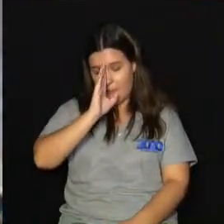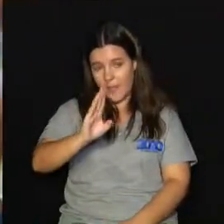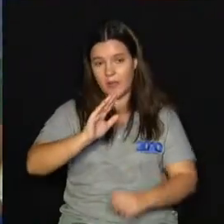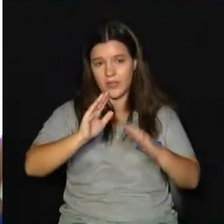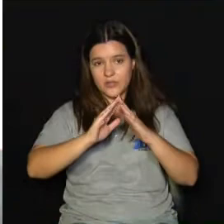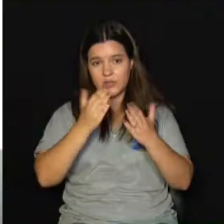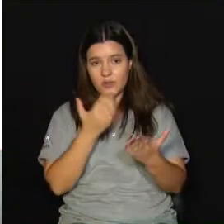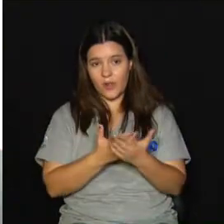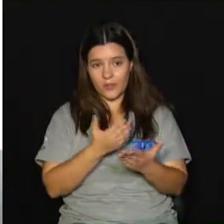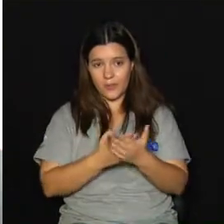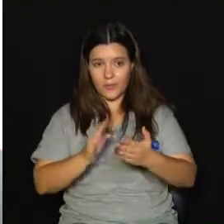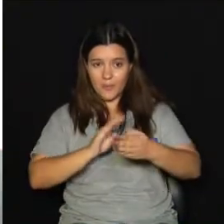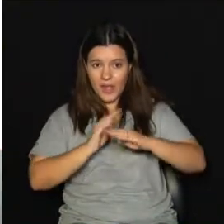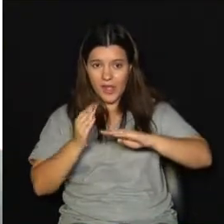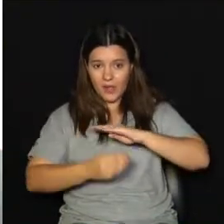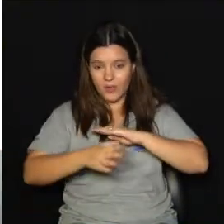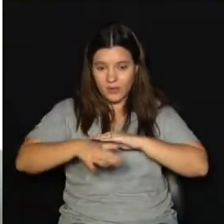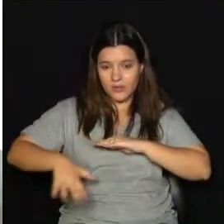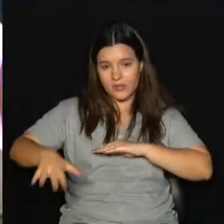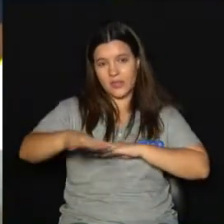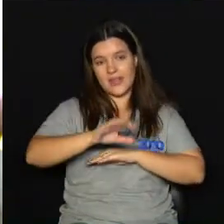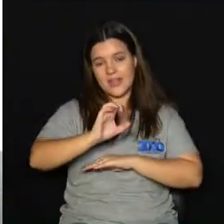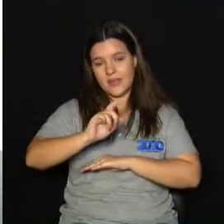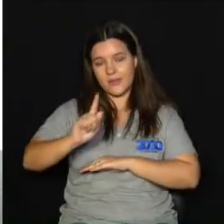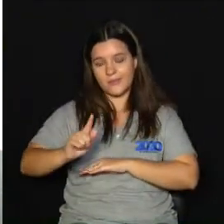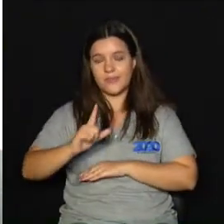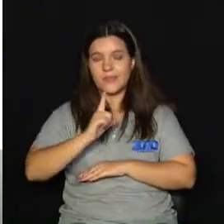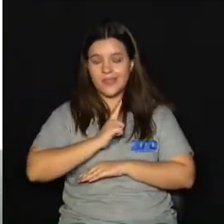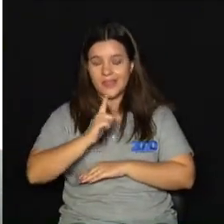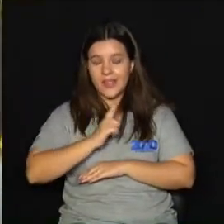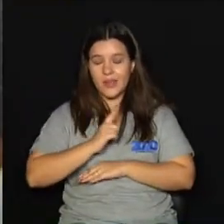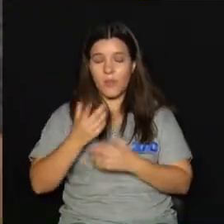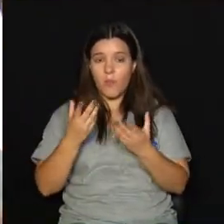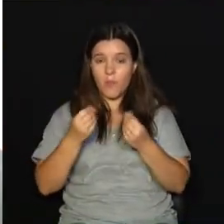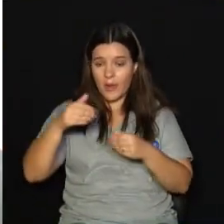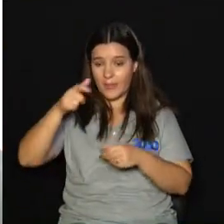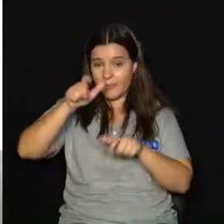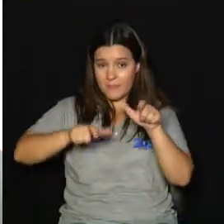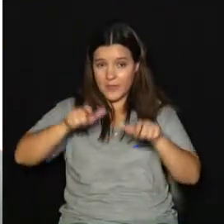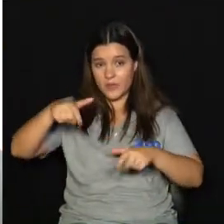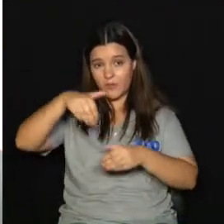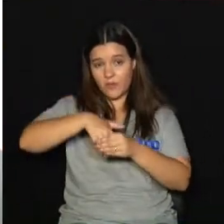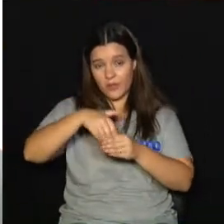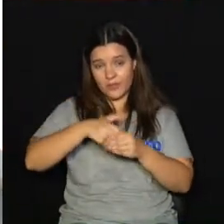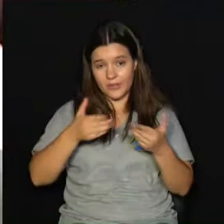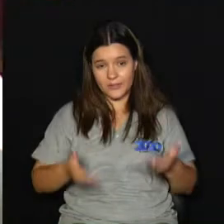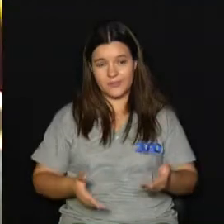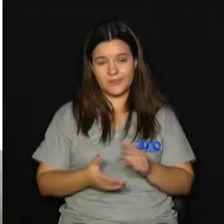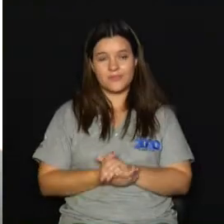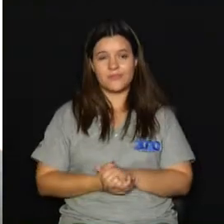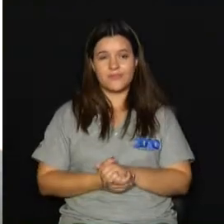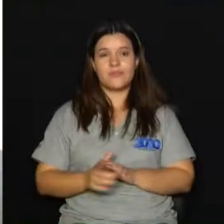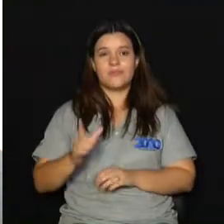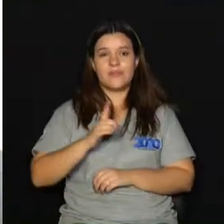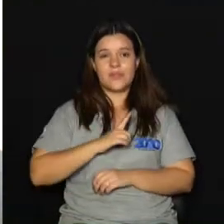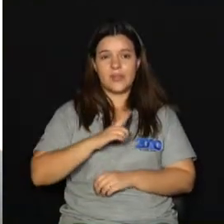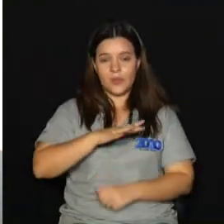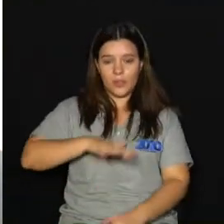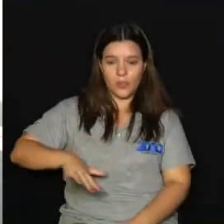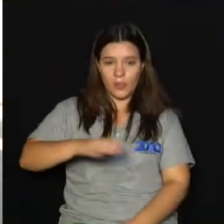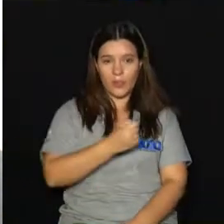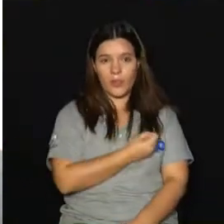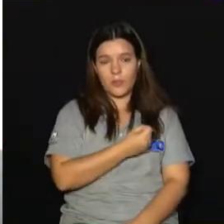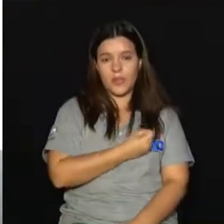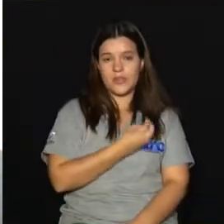do distrito do Campo Grande, que concentra boa parte dos eleitores. Essa escola faz parte da zona